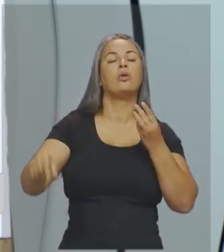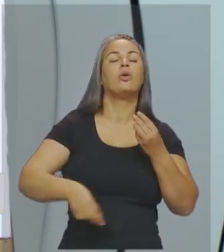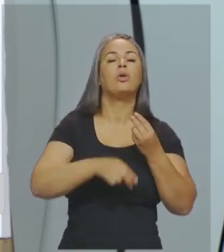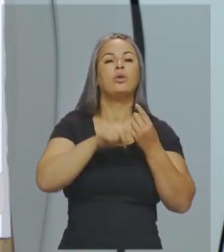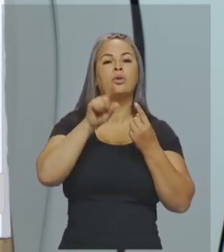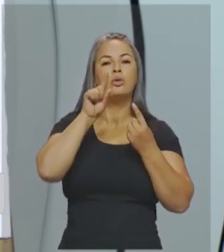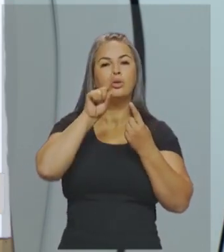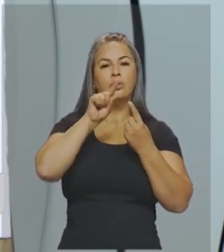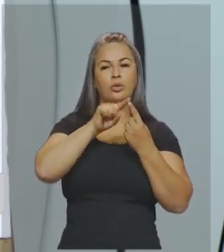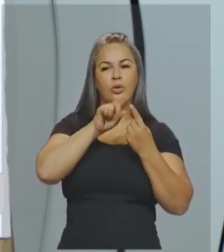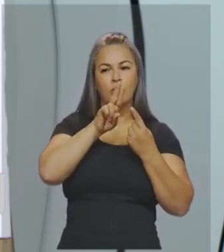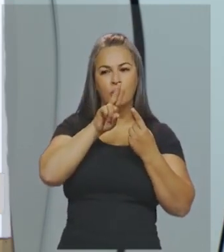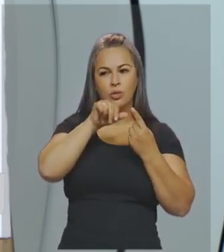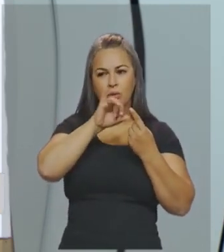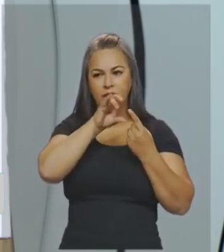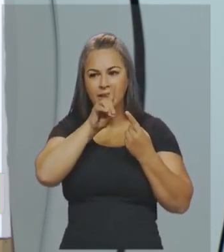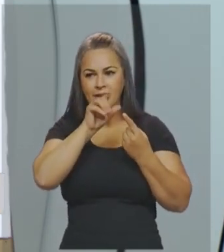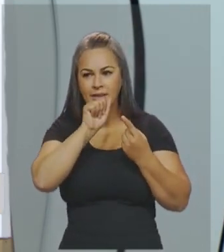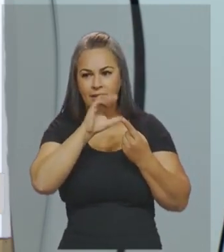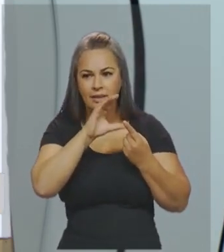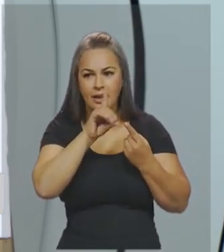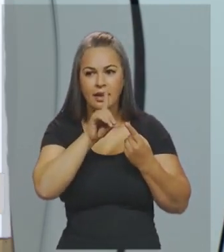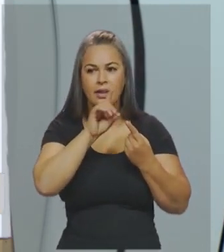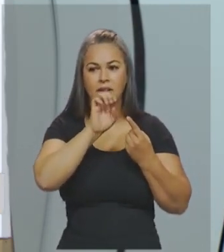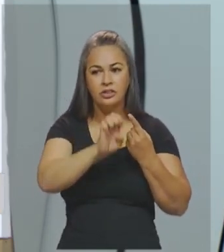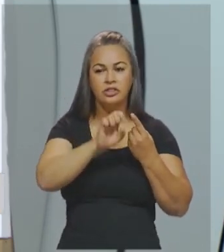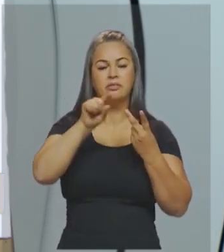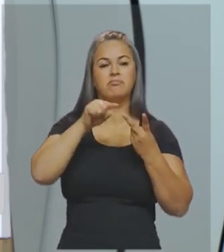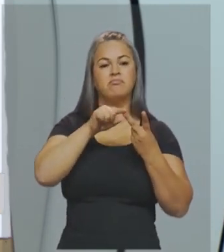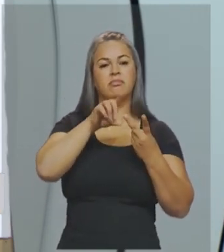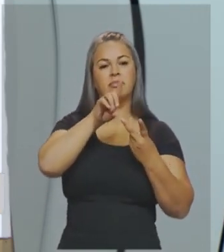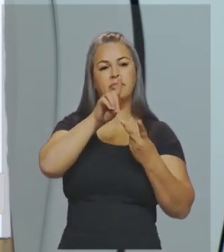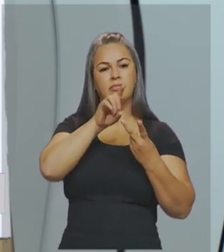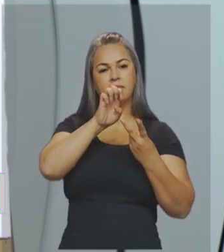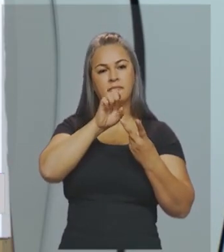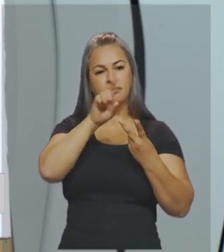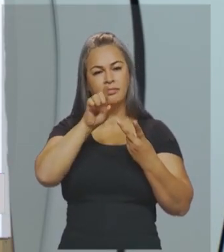um tem o seu valor, né? Cada um tem a sua